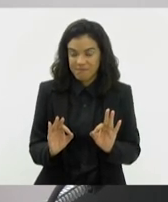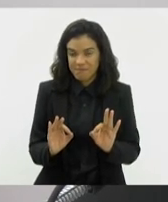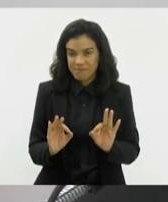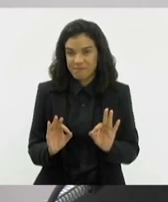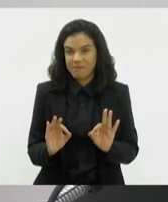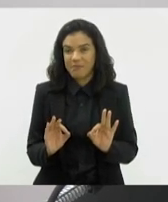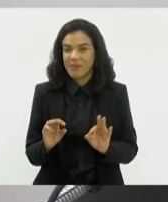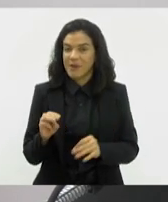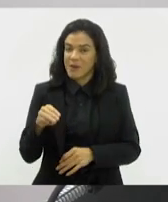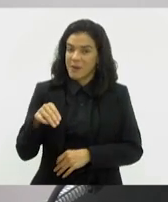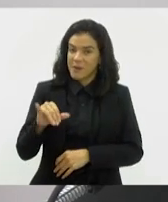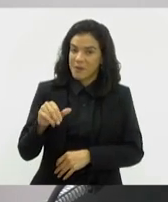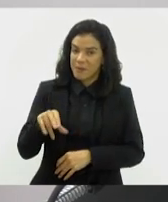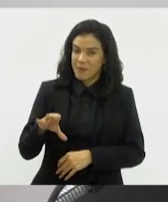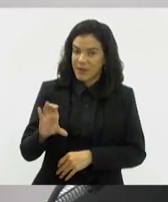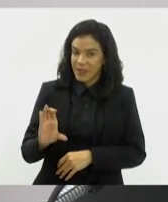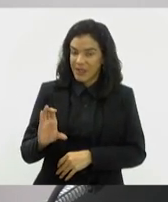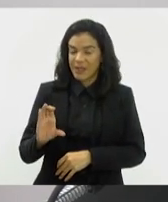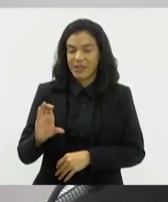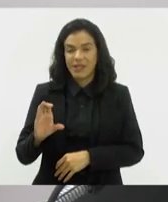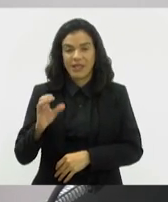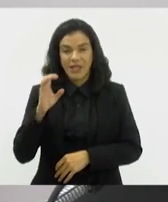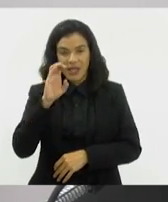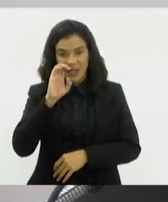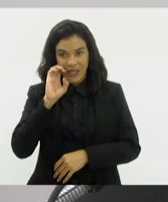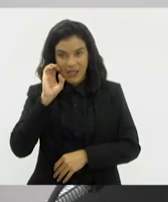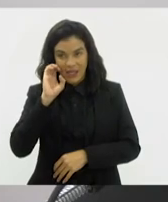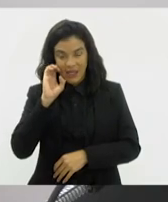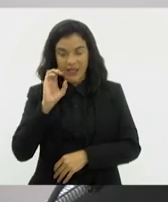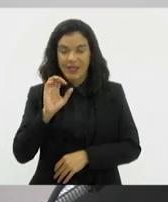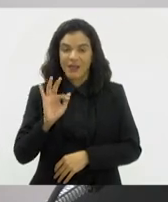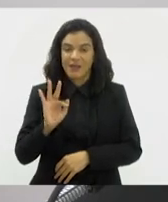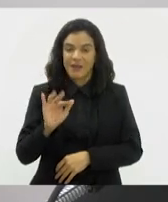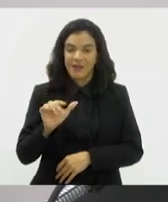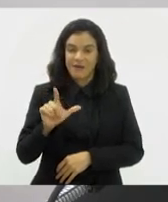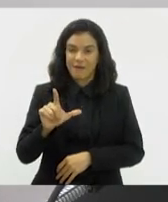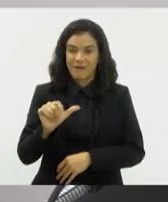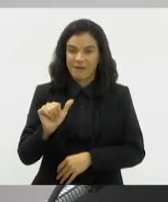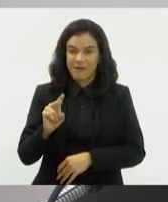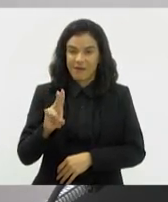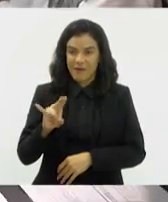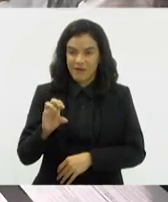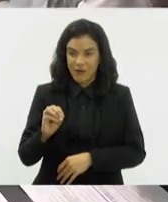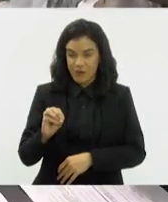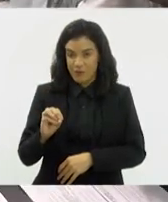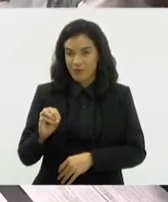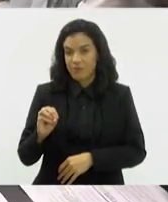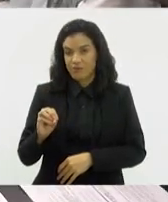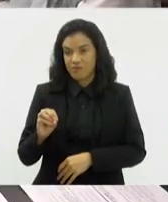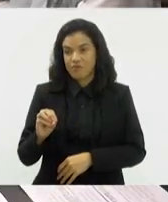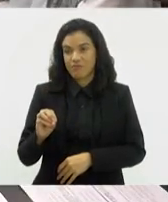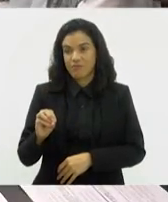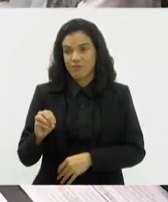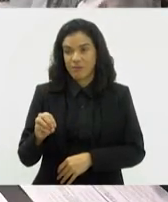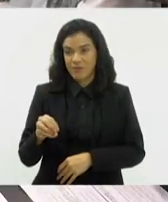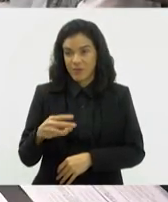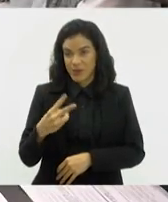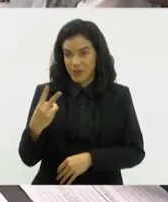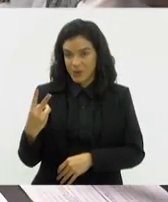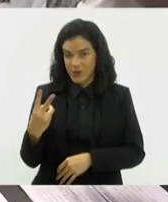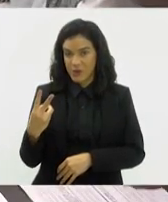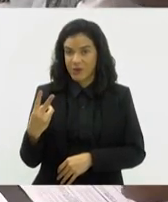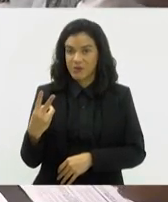Carlos Mink, Érica Takimoto e Flávio Serafini. Os dois, eu e